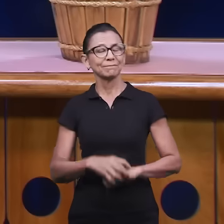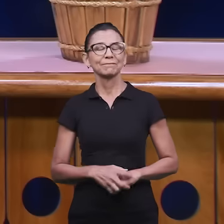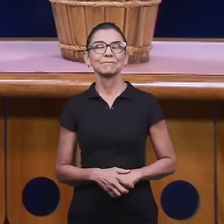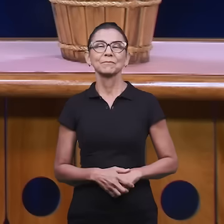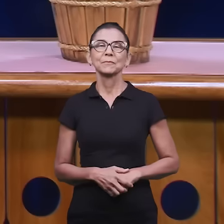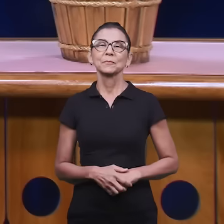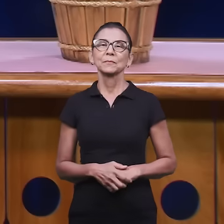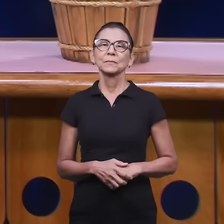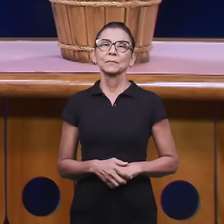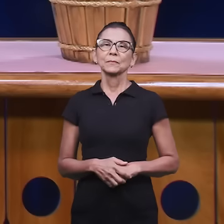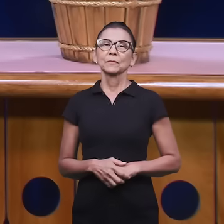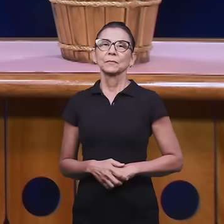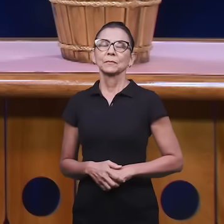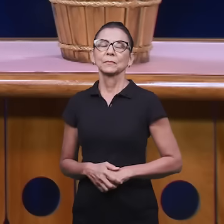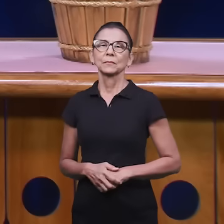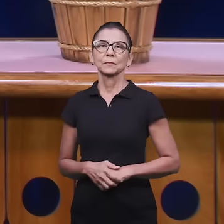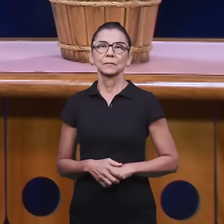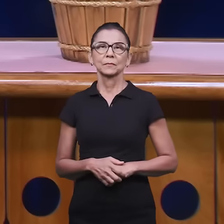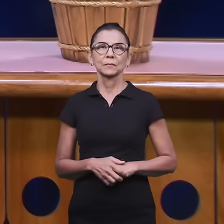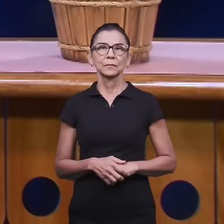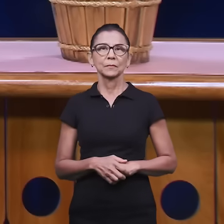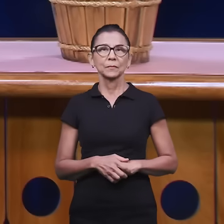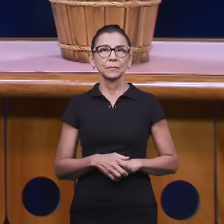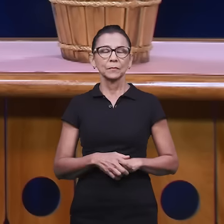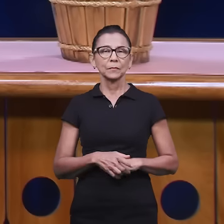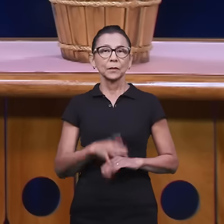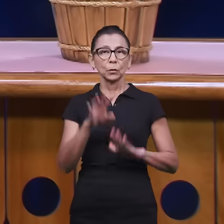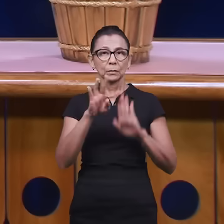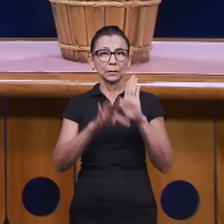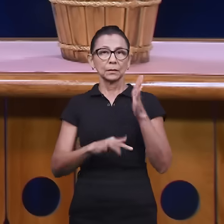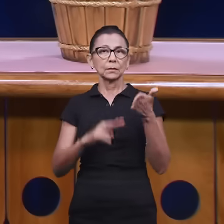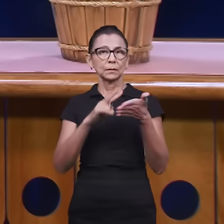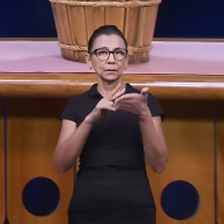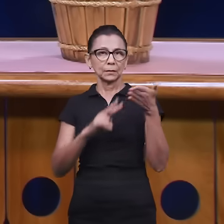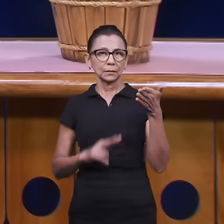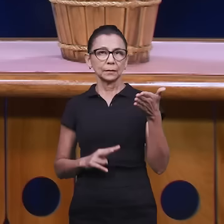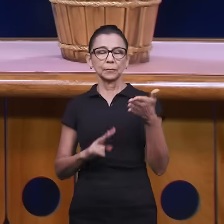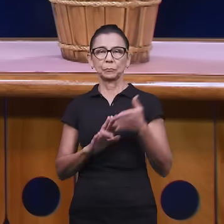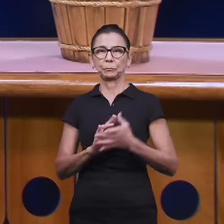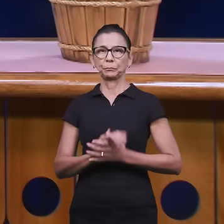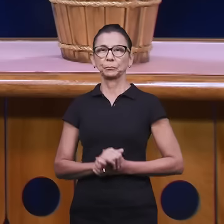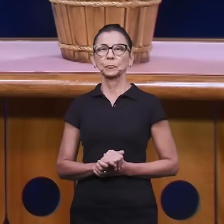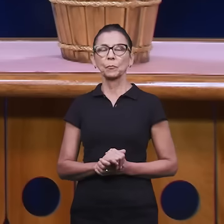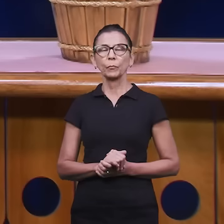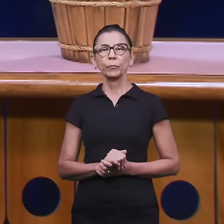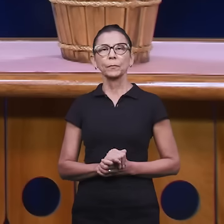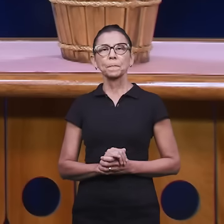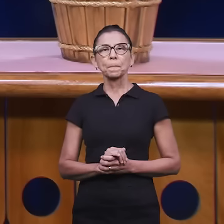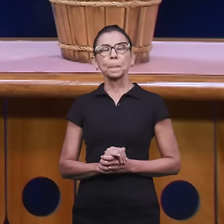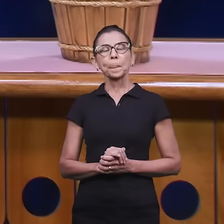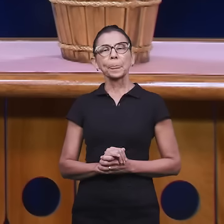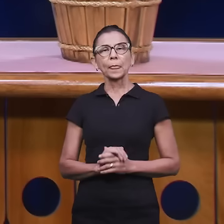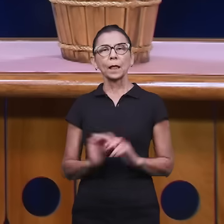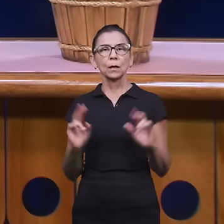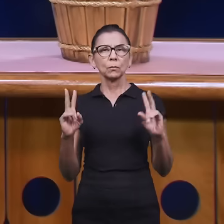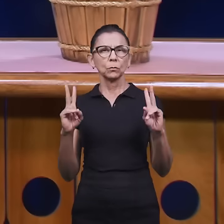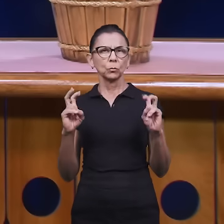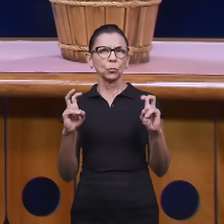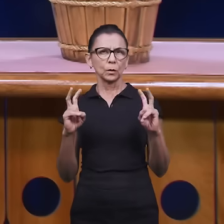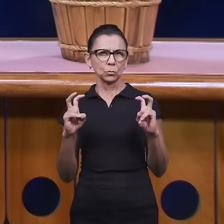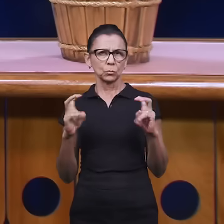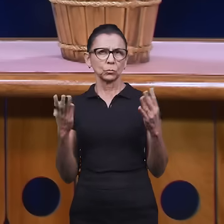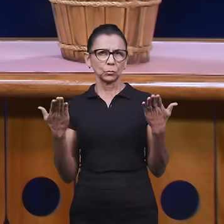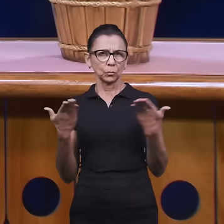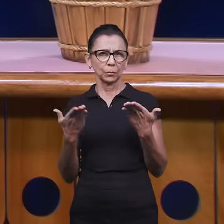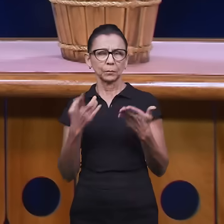Amém, irmãos? Nós vamos ler um texto da palavra do Senhor e vamos abordar um assunto com